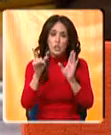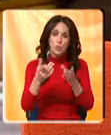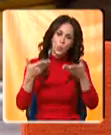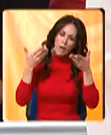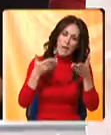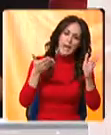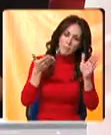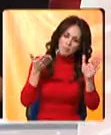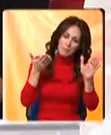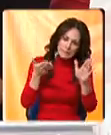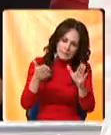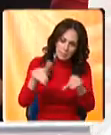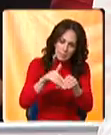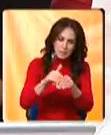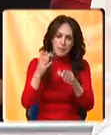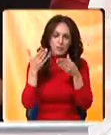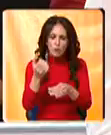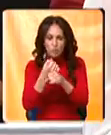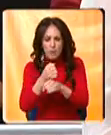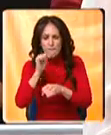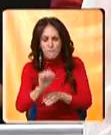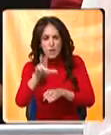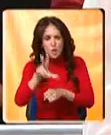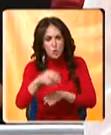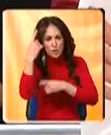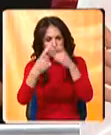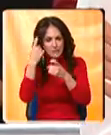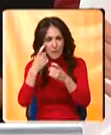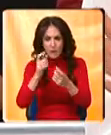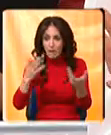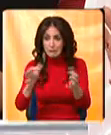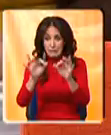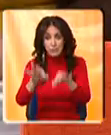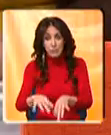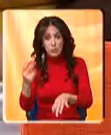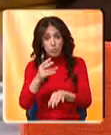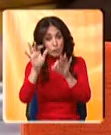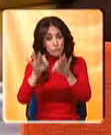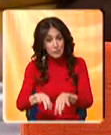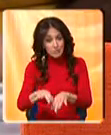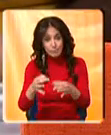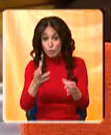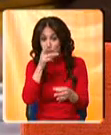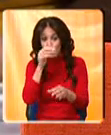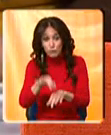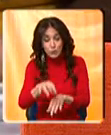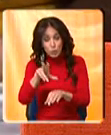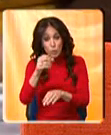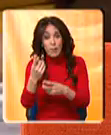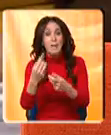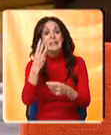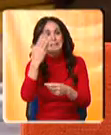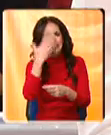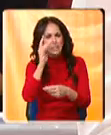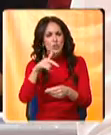ele no que diz respeito ao trabalho dele. Nunca vos passou pela cabeça que as coisas iam acabar? Não. Mas 3 dias